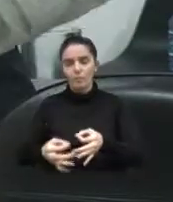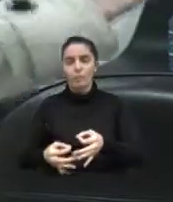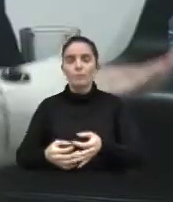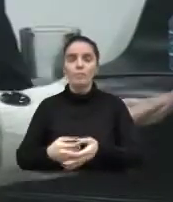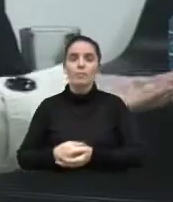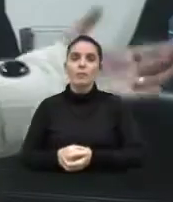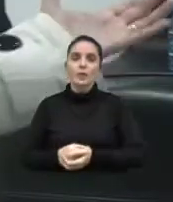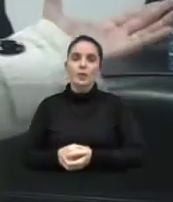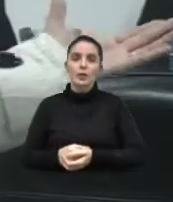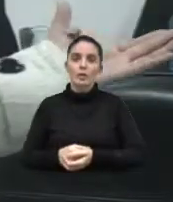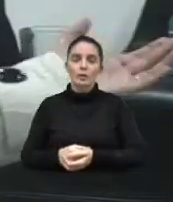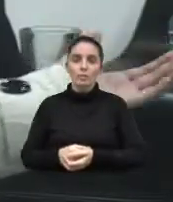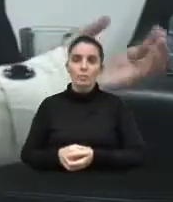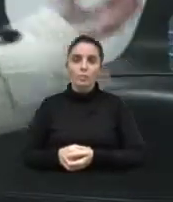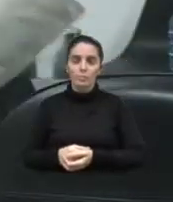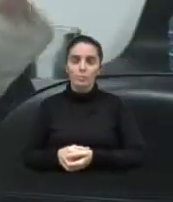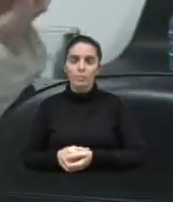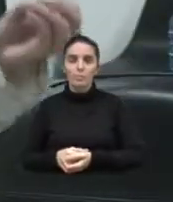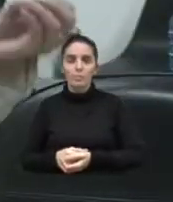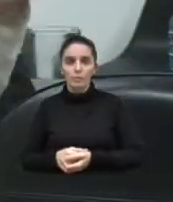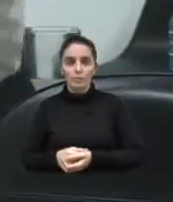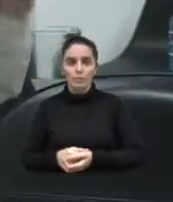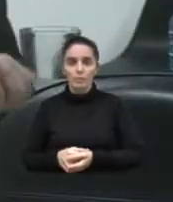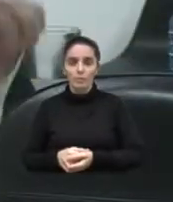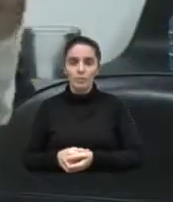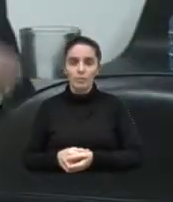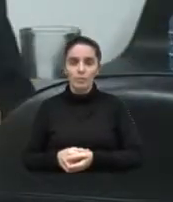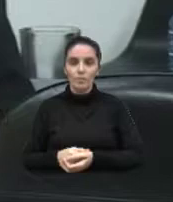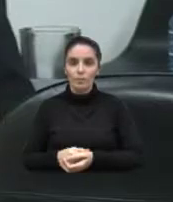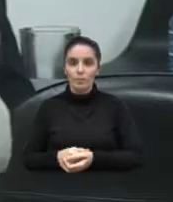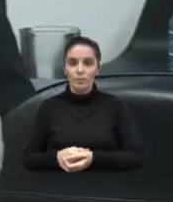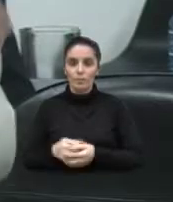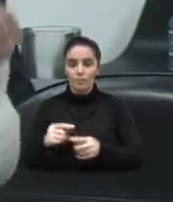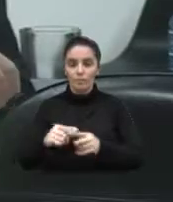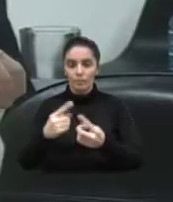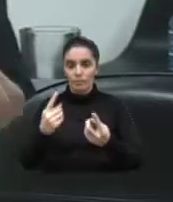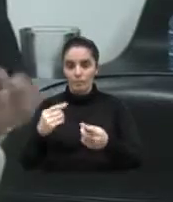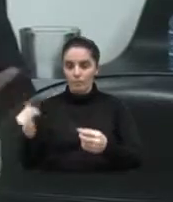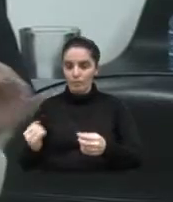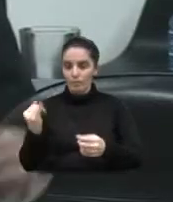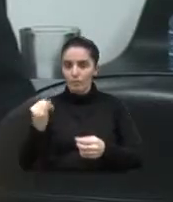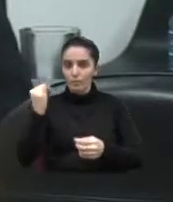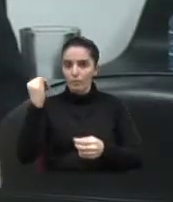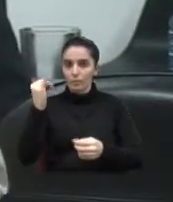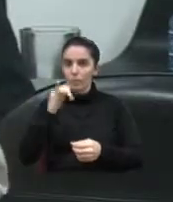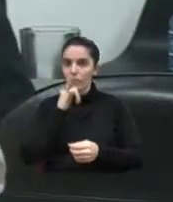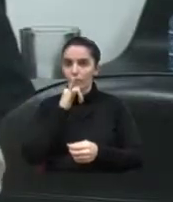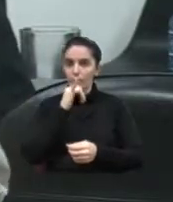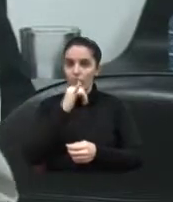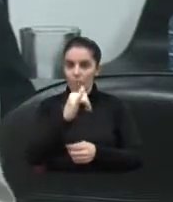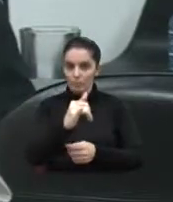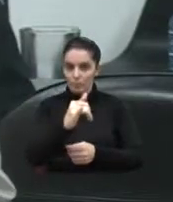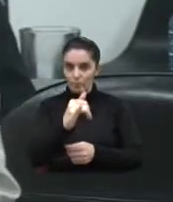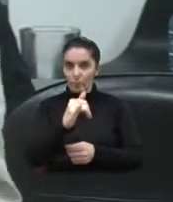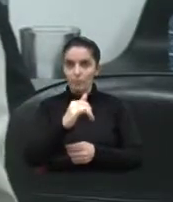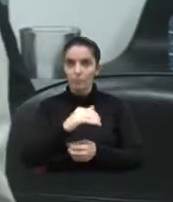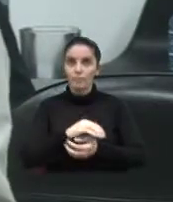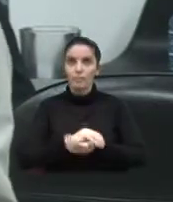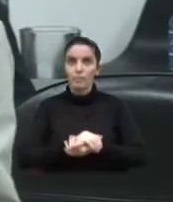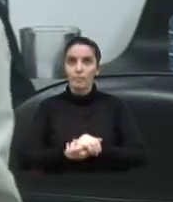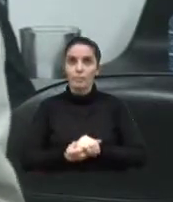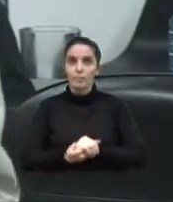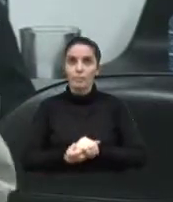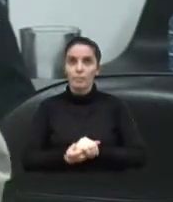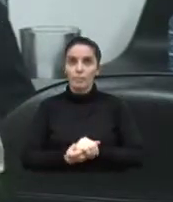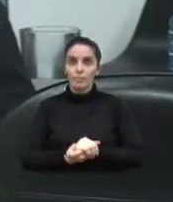qual você não teve acesso às atas. Mas eu acho que faz importante esse registro, até para a gente não relativizar o debate. Vereadora